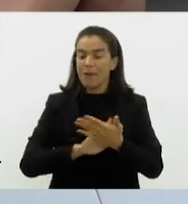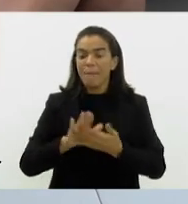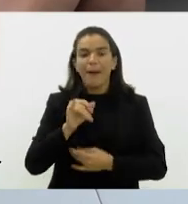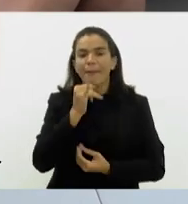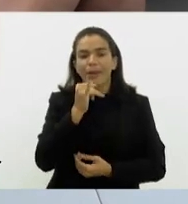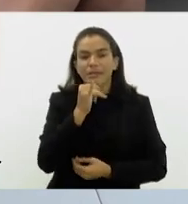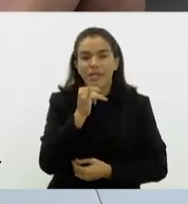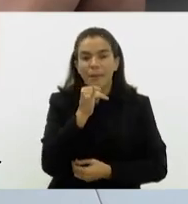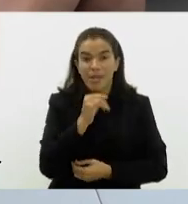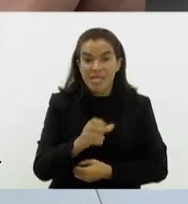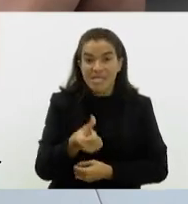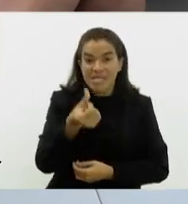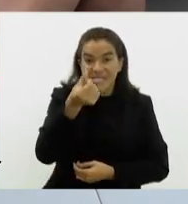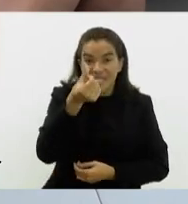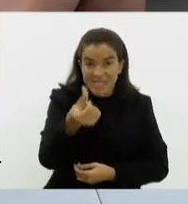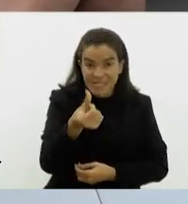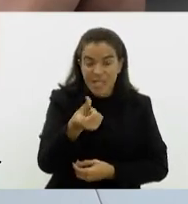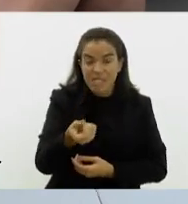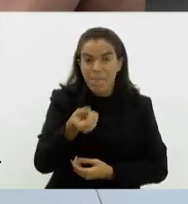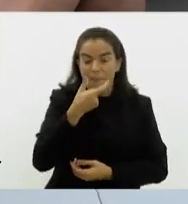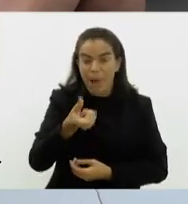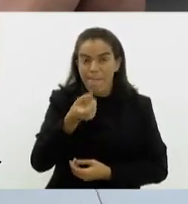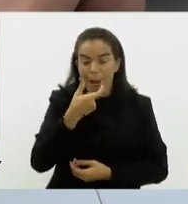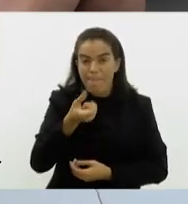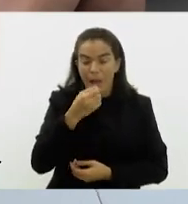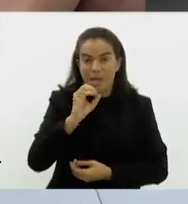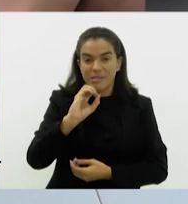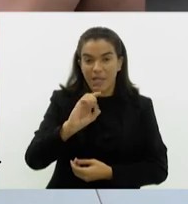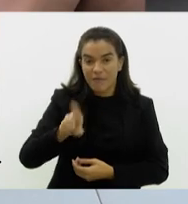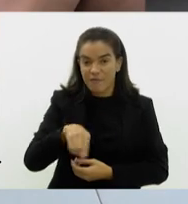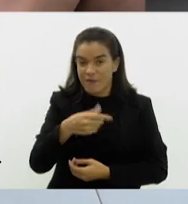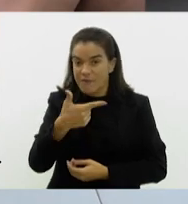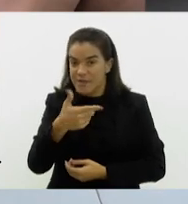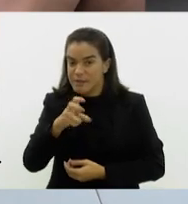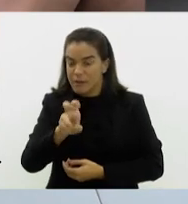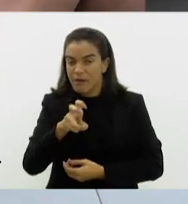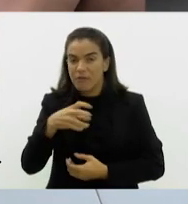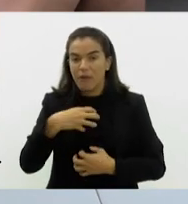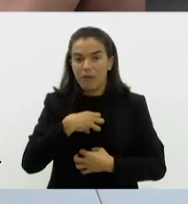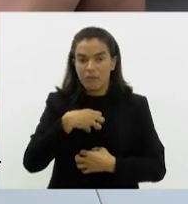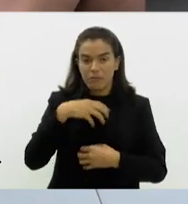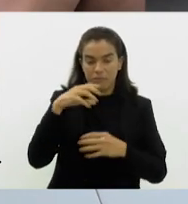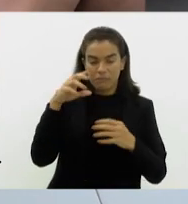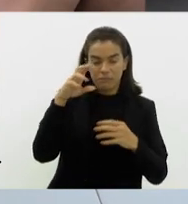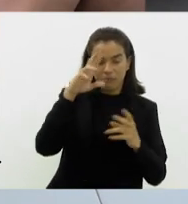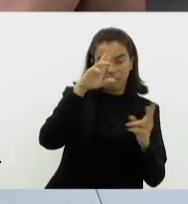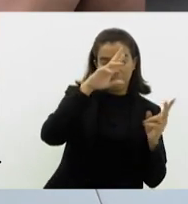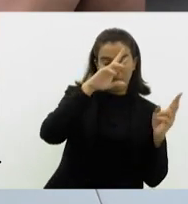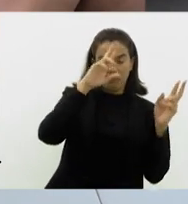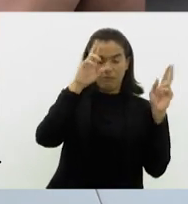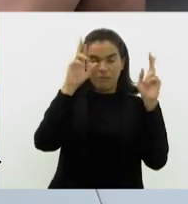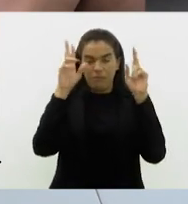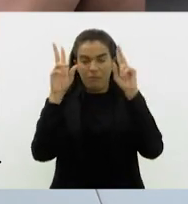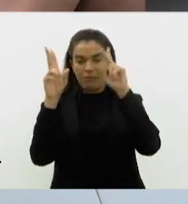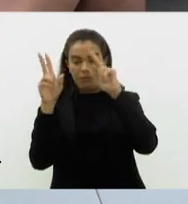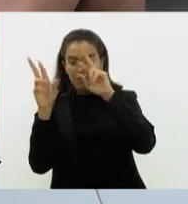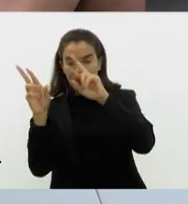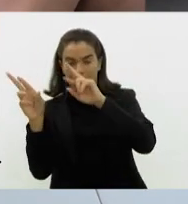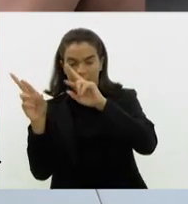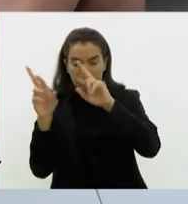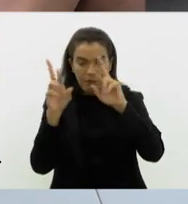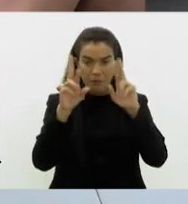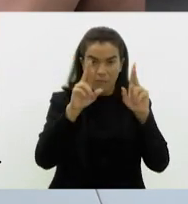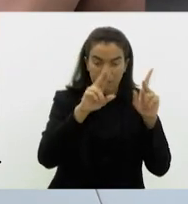tomar 6 Rivotril de 0,25, possivelmente ele vai ficar meio leso, sem condições de